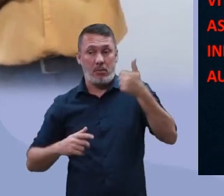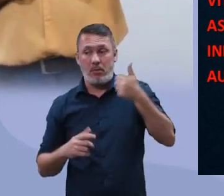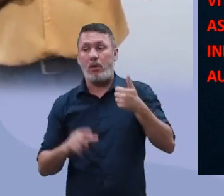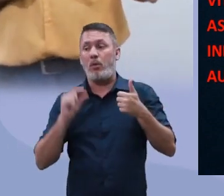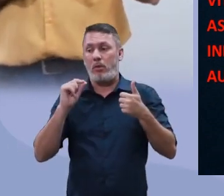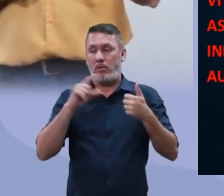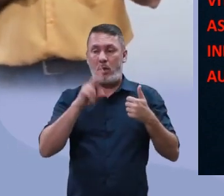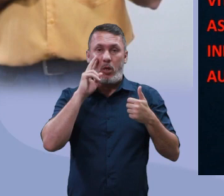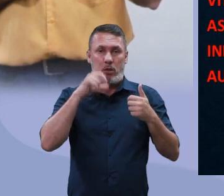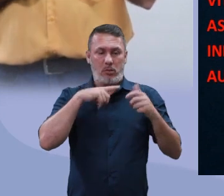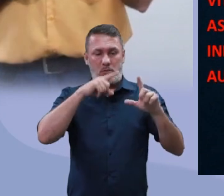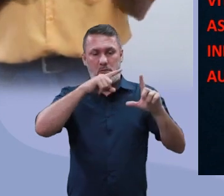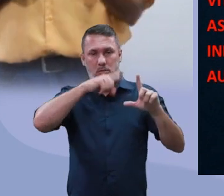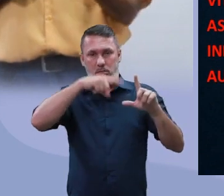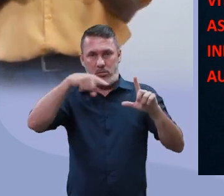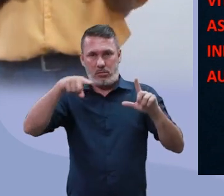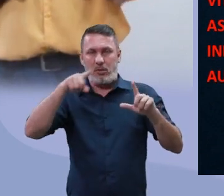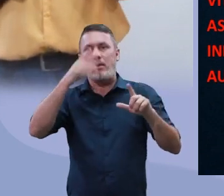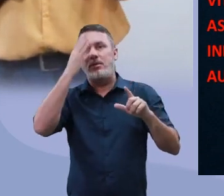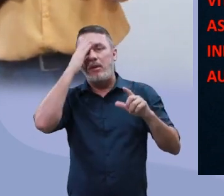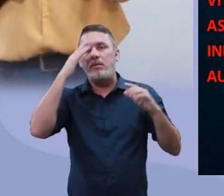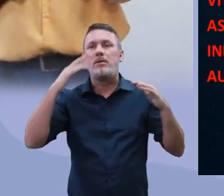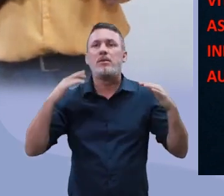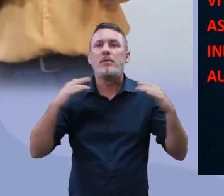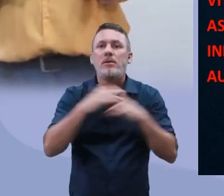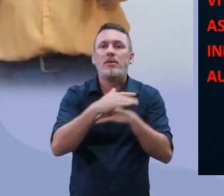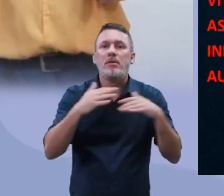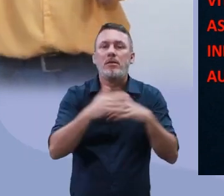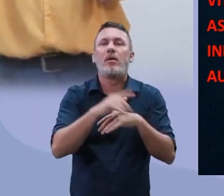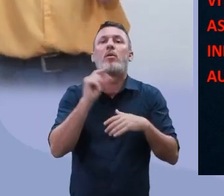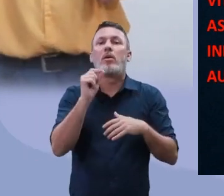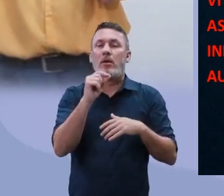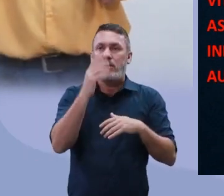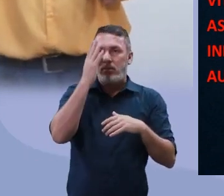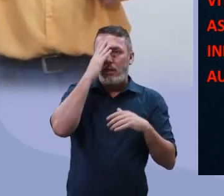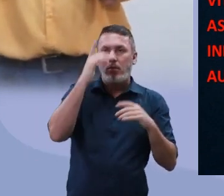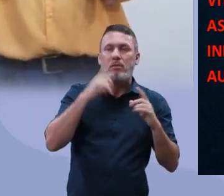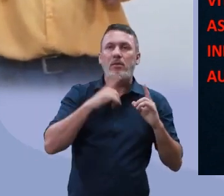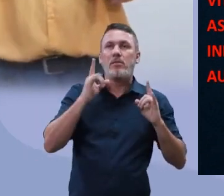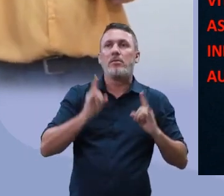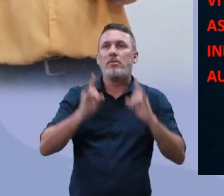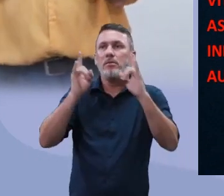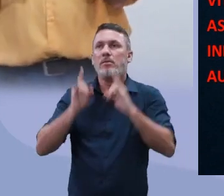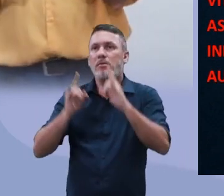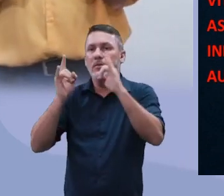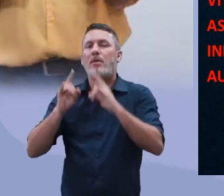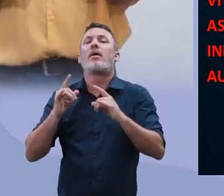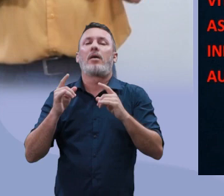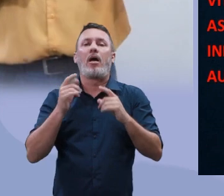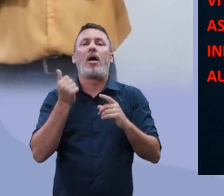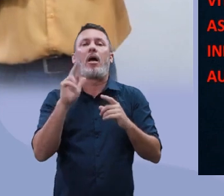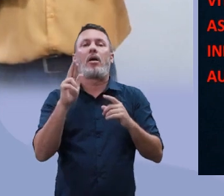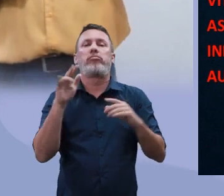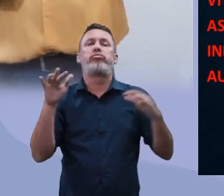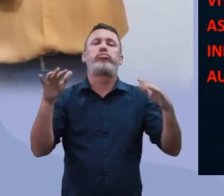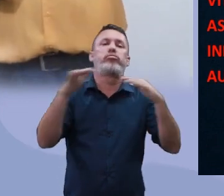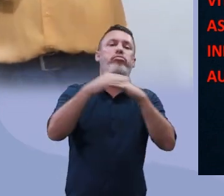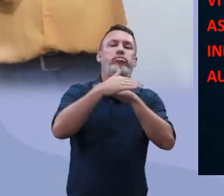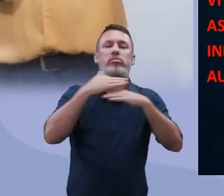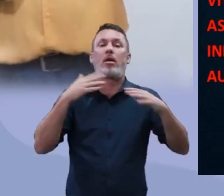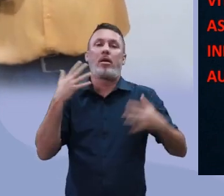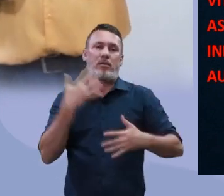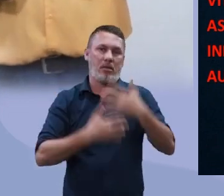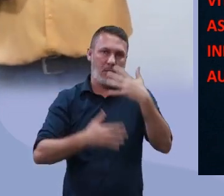momento, a verticalização. Então, as cidades verticalizadas, elas atrapalham a circulação do ar. Depois nós vamos ter